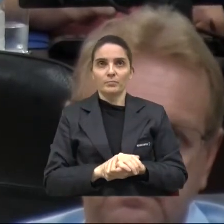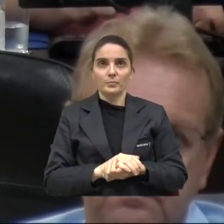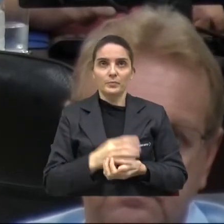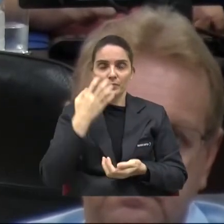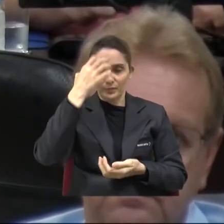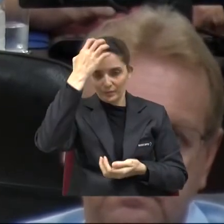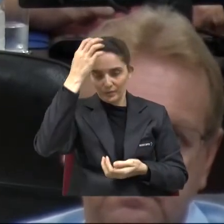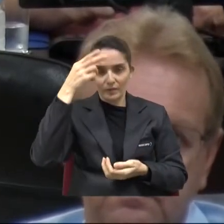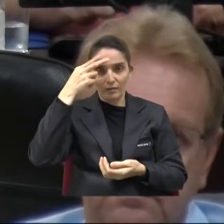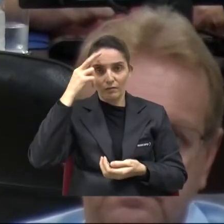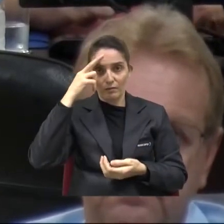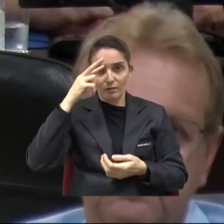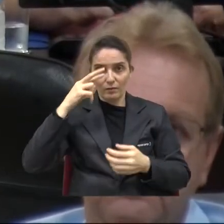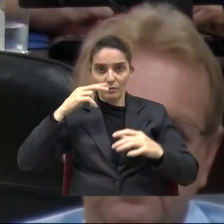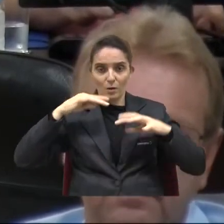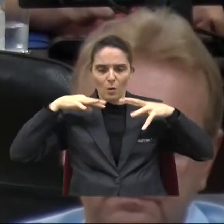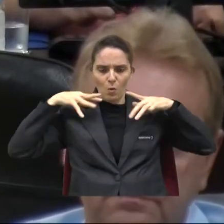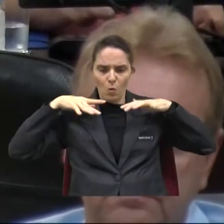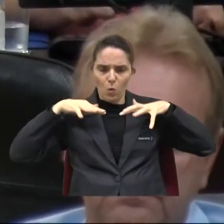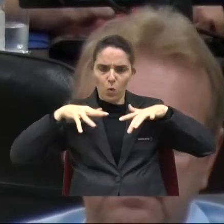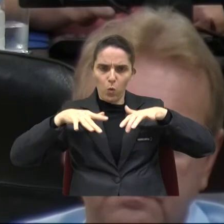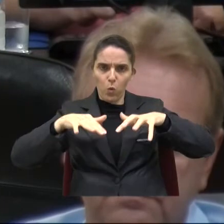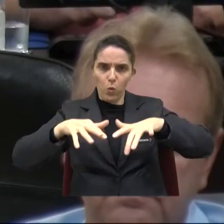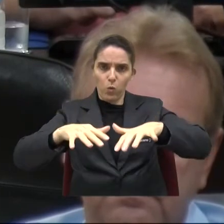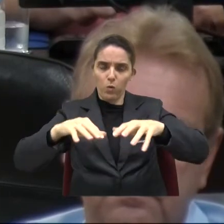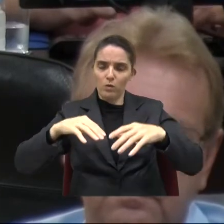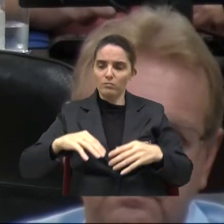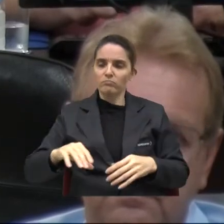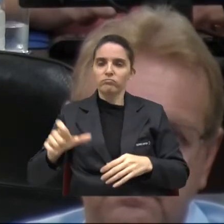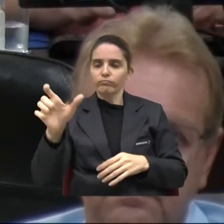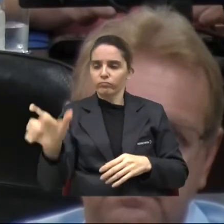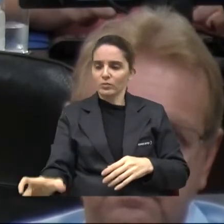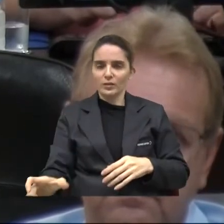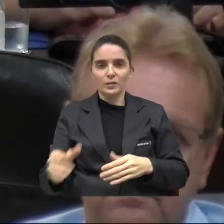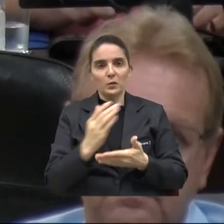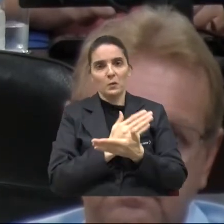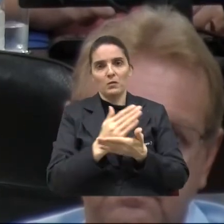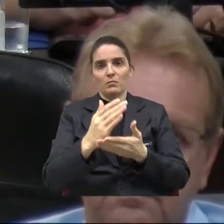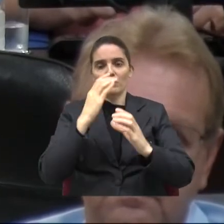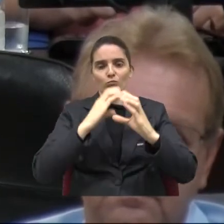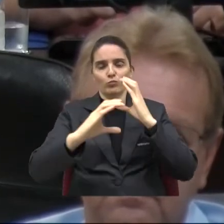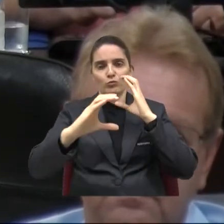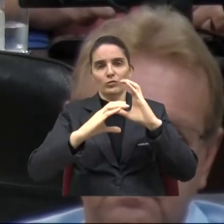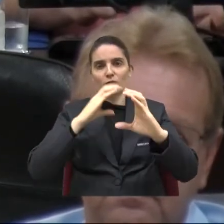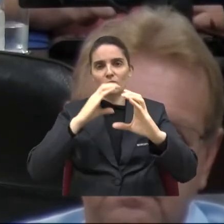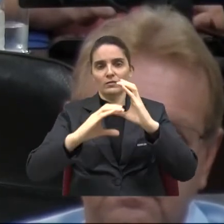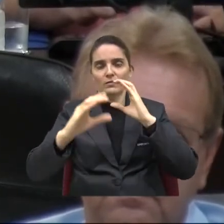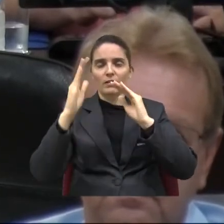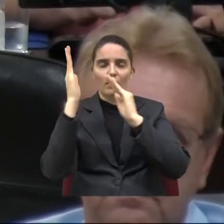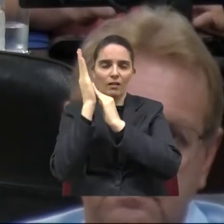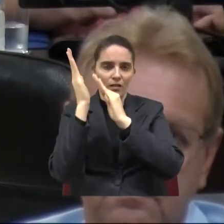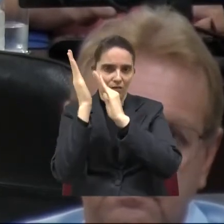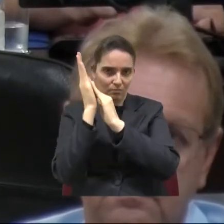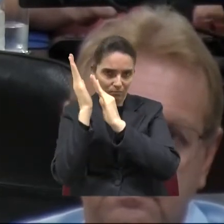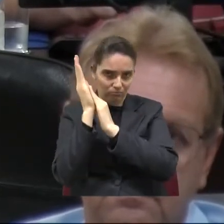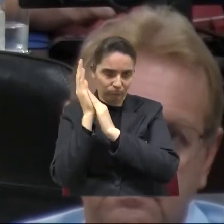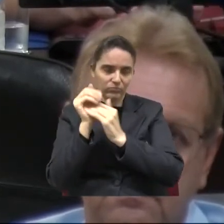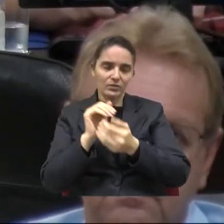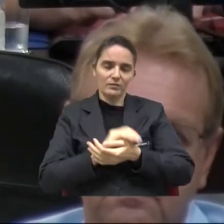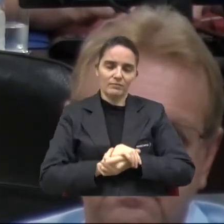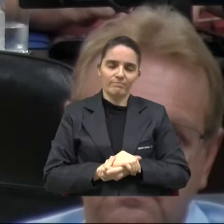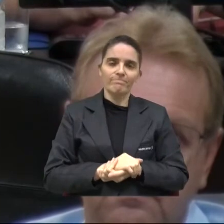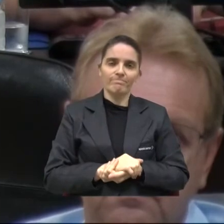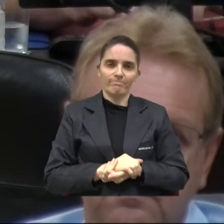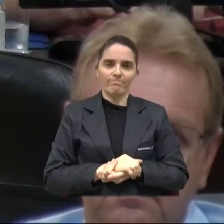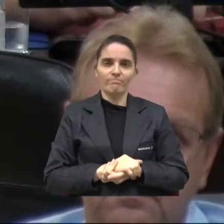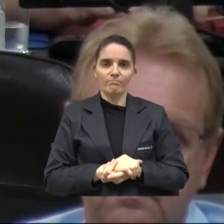uma multidão e ele puxou o louvor, e jamais esqueço esse dia dos louvores que ele puxou para minha esposa. Então,